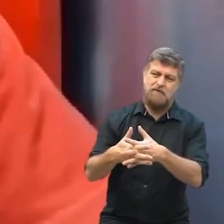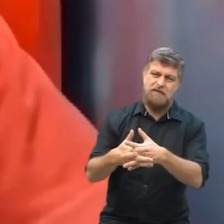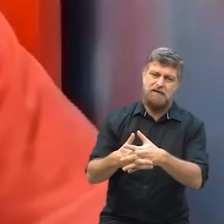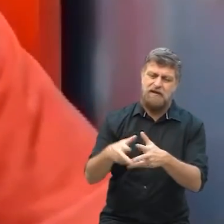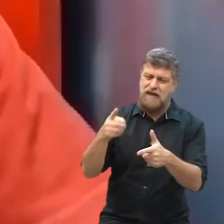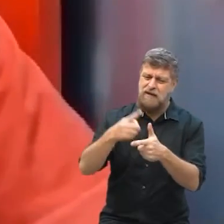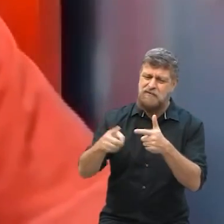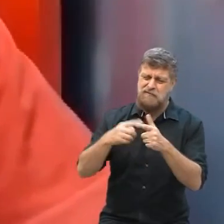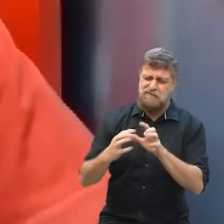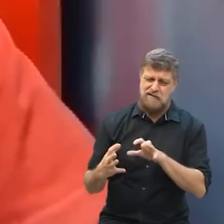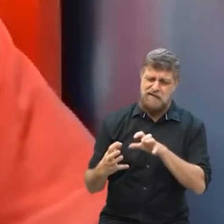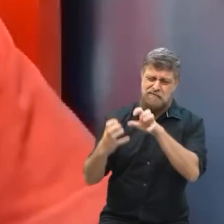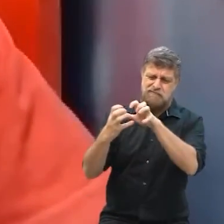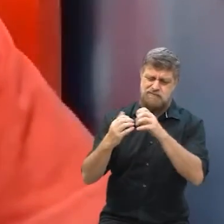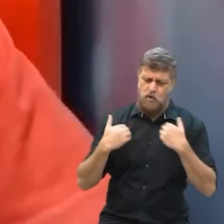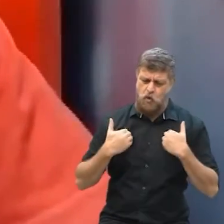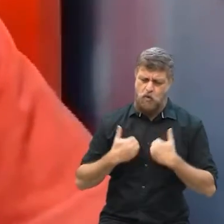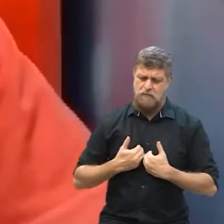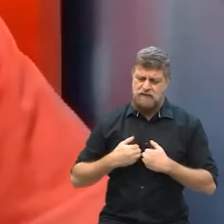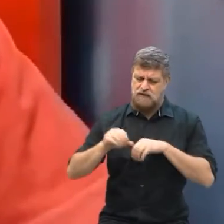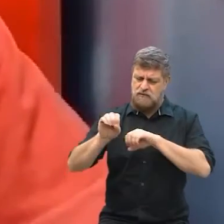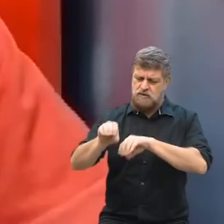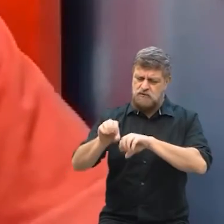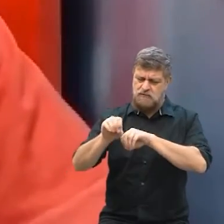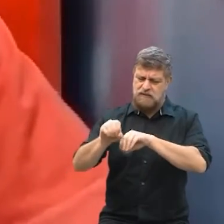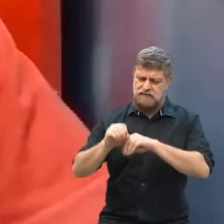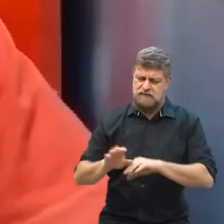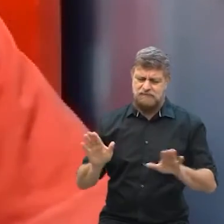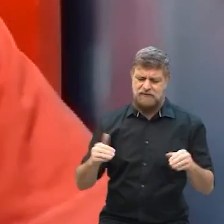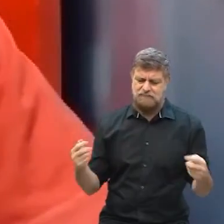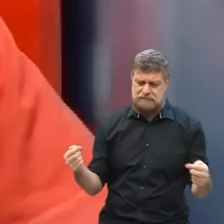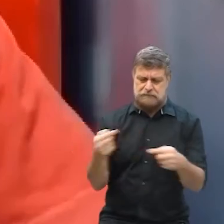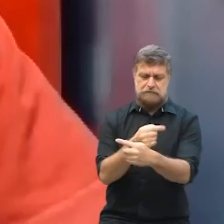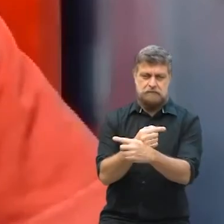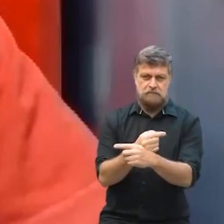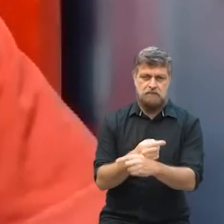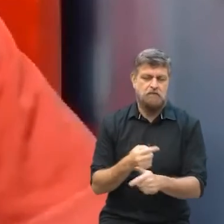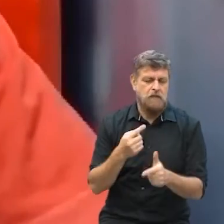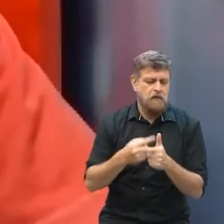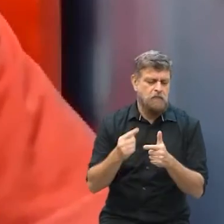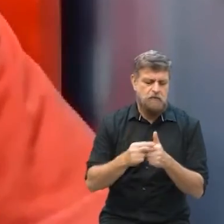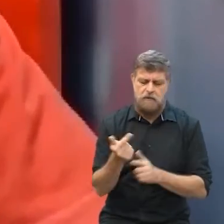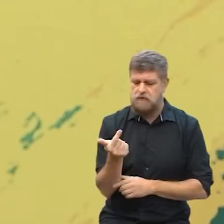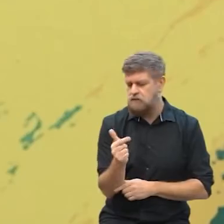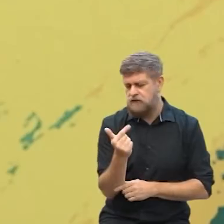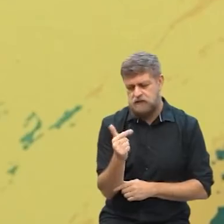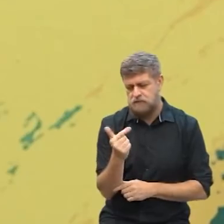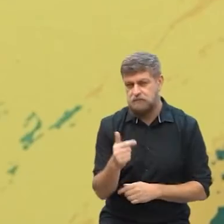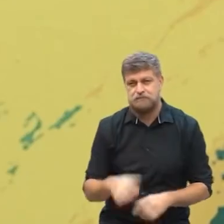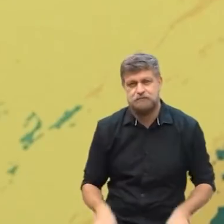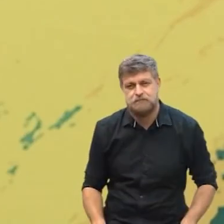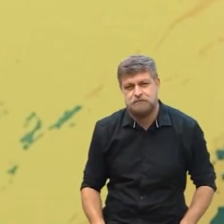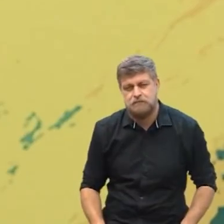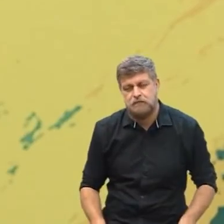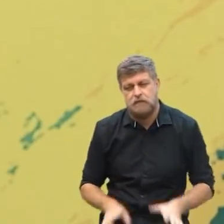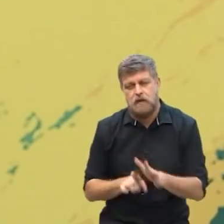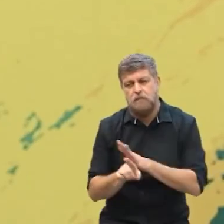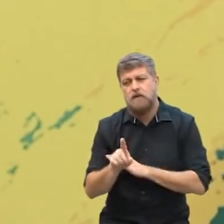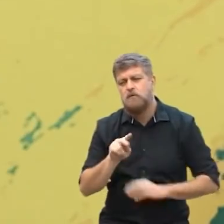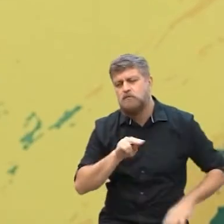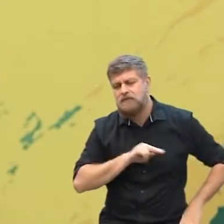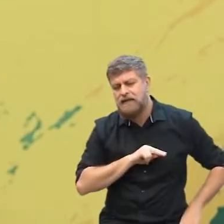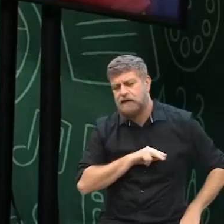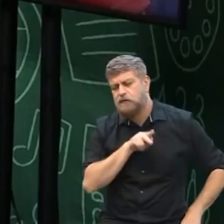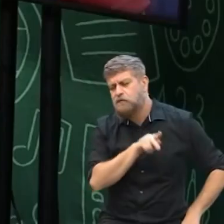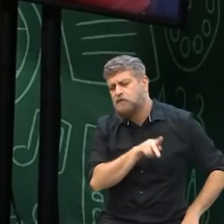tipo de desgaste com o ministro. Então, deve ser uma prova que não aborde nenhuma problemática. Professor Neto, quais,